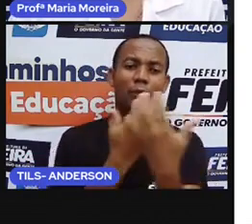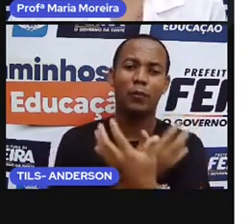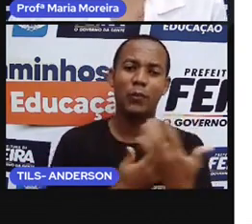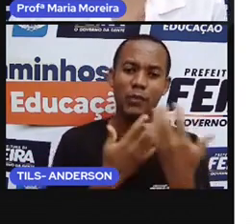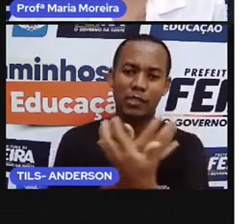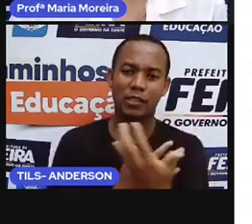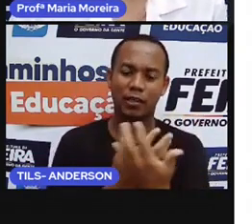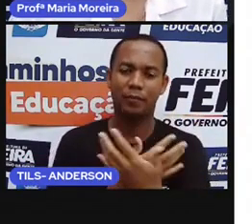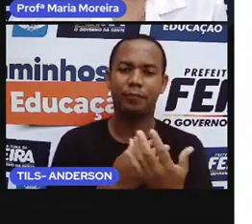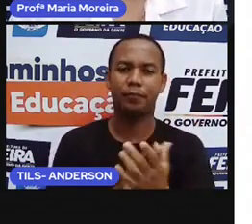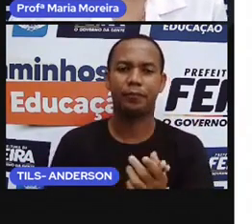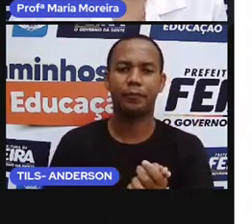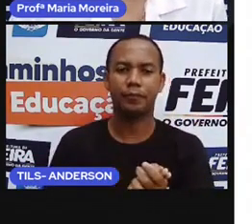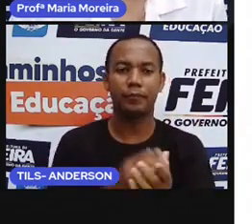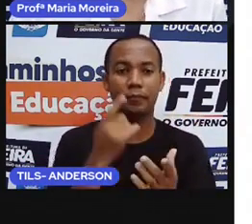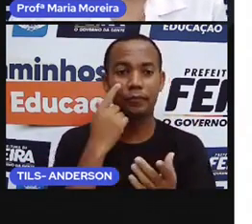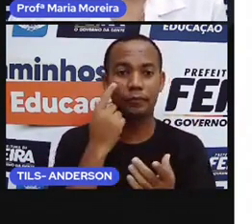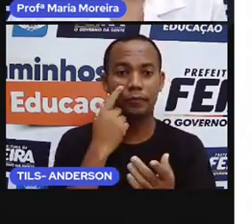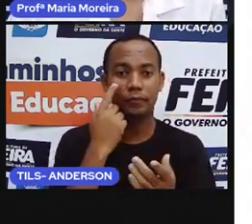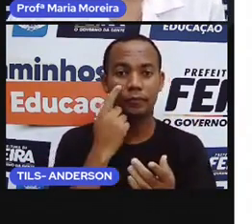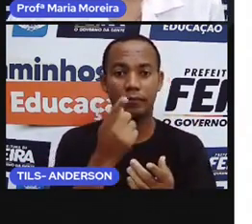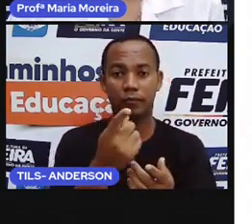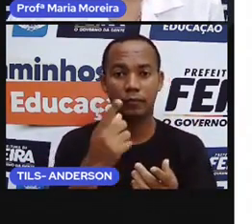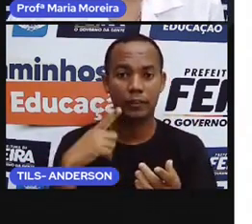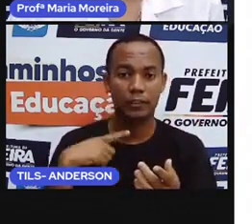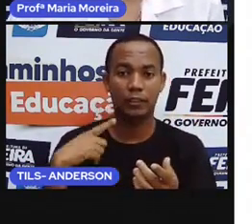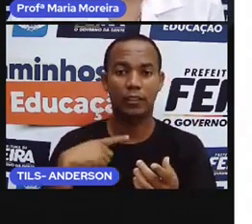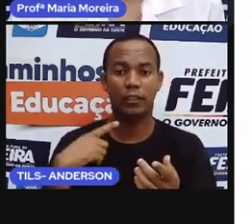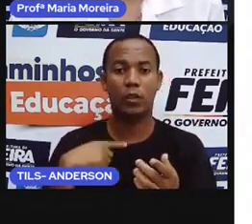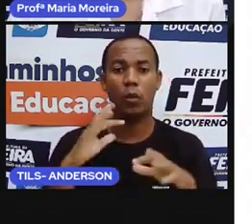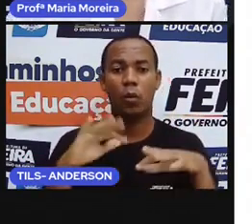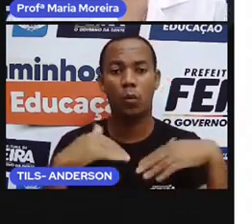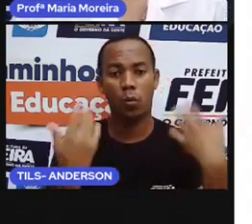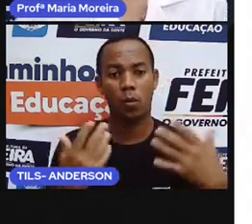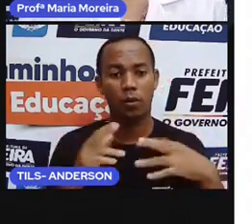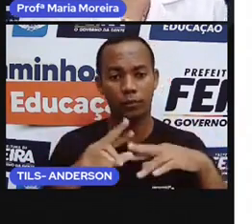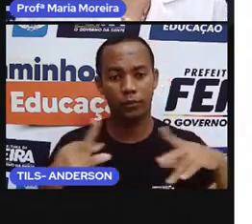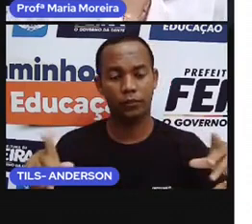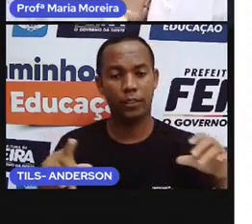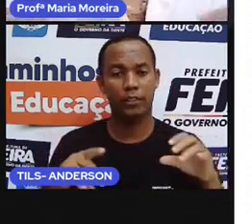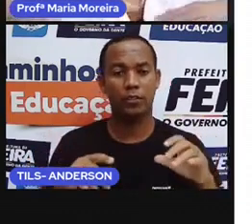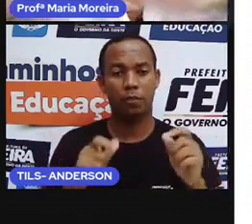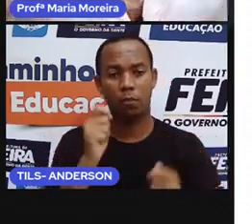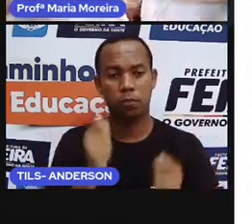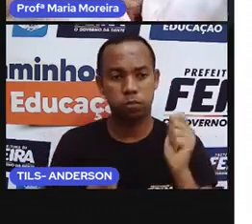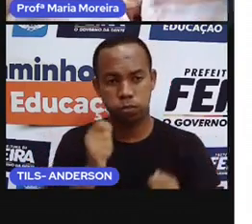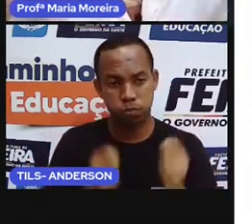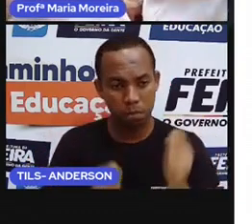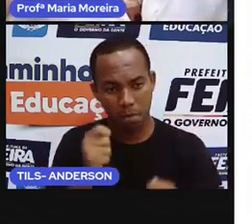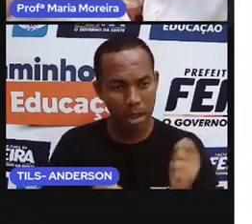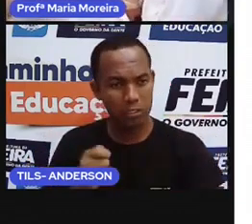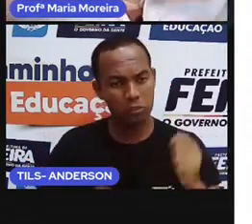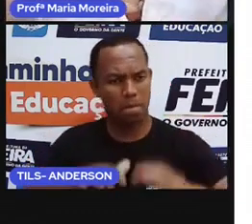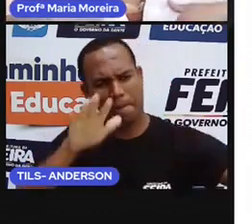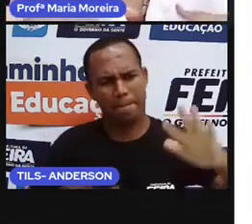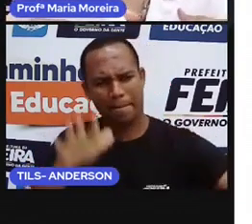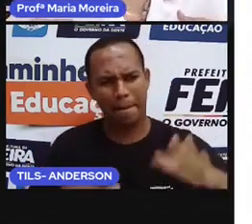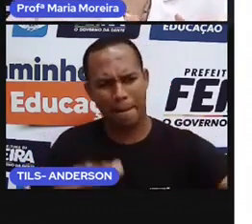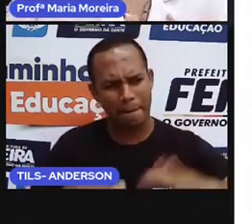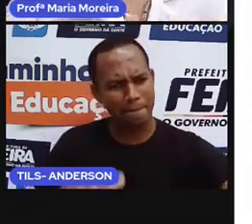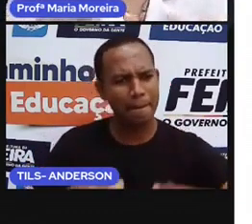instrumentos musicais de percussão e sopro, né? Se é percussão, é aquilo que a gente faz o quê? A